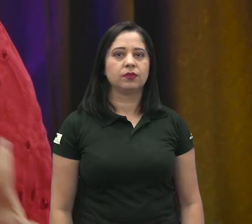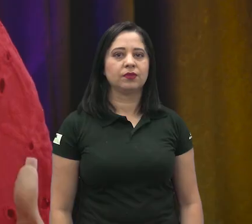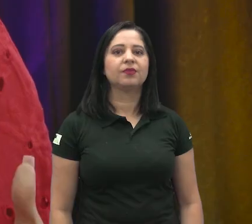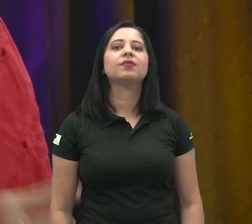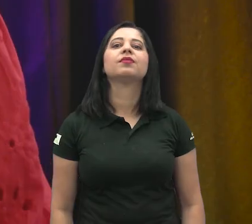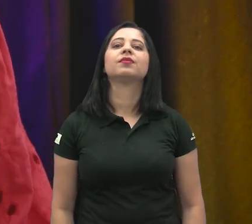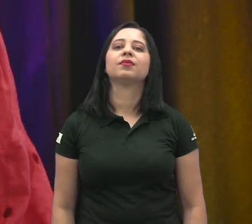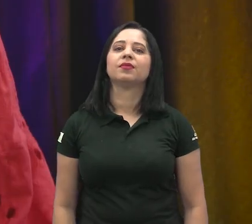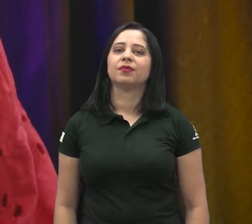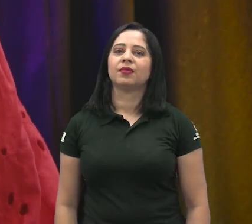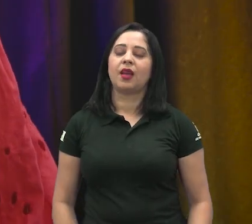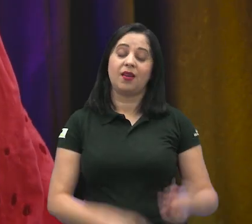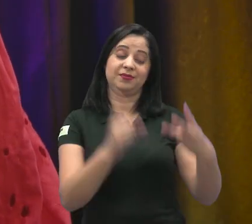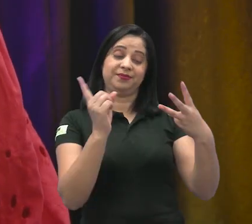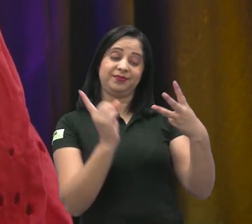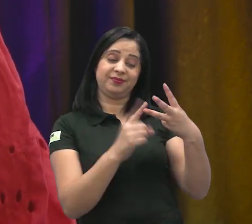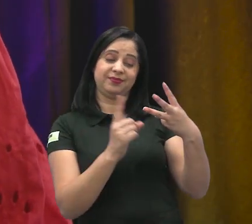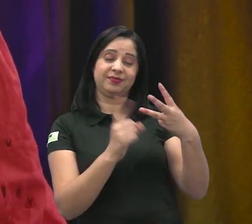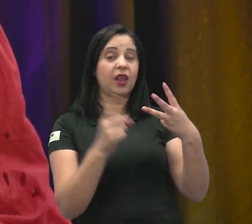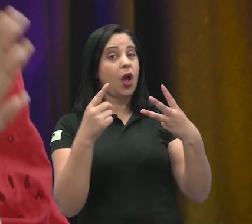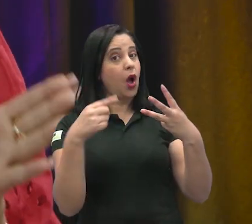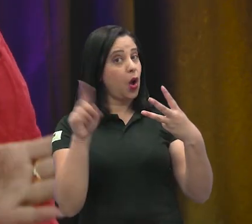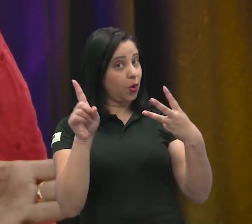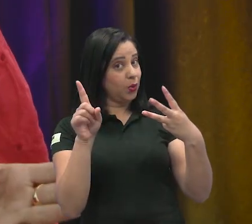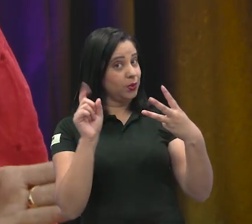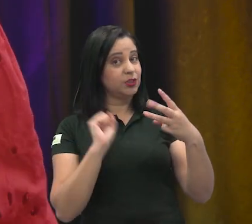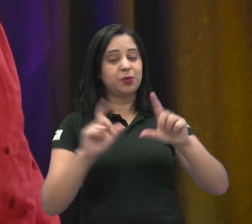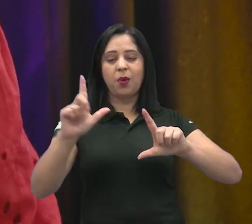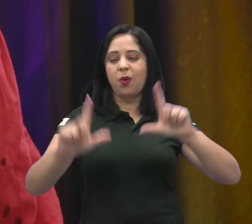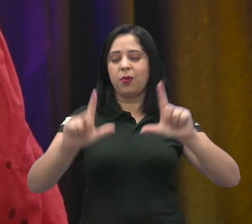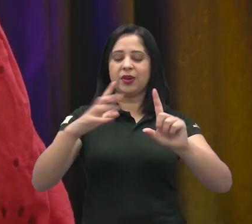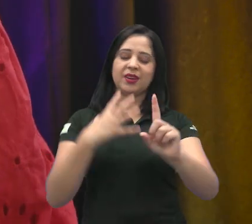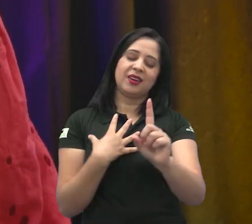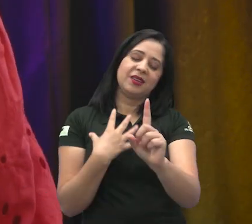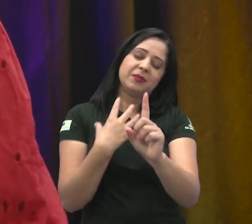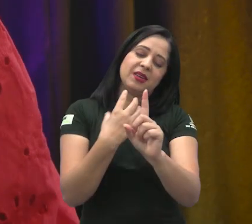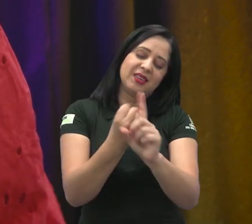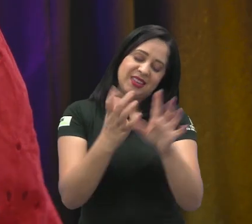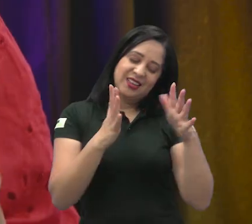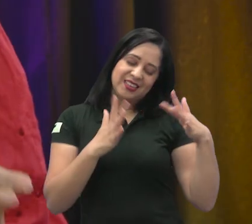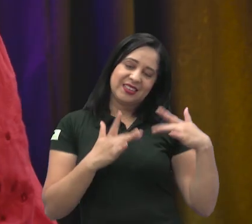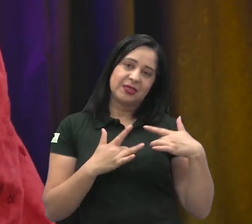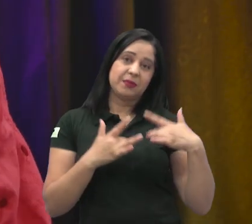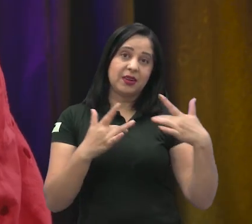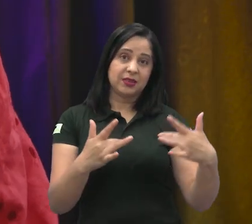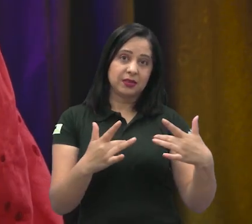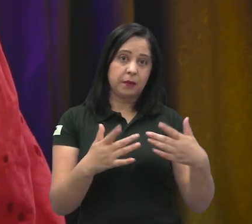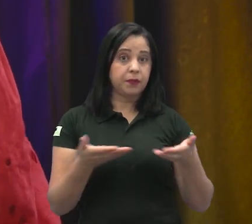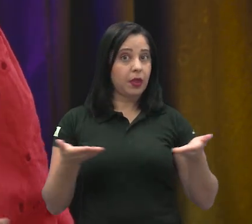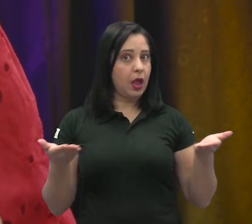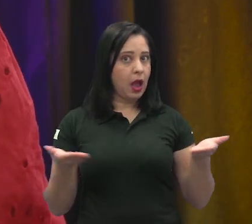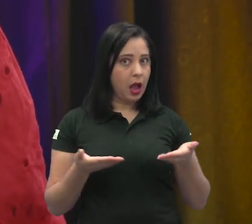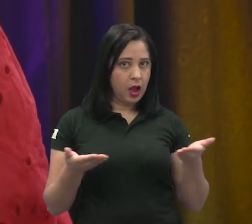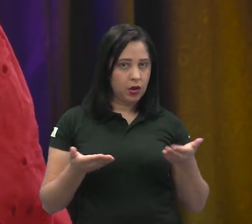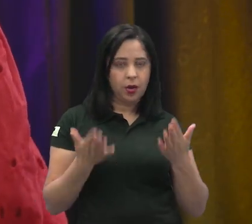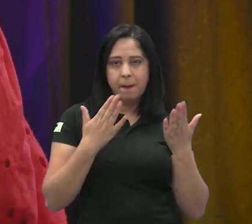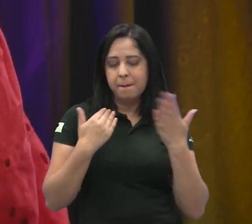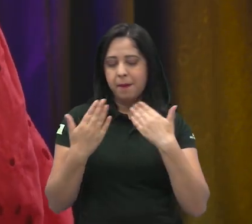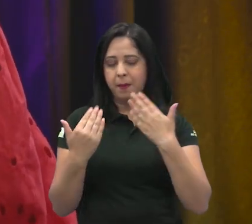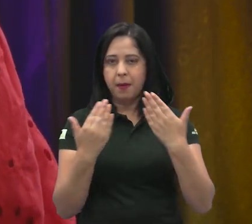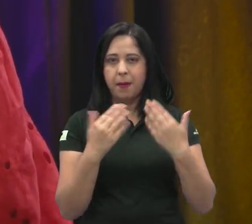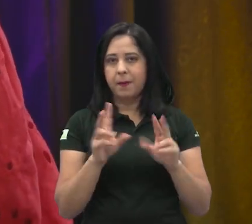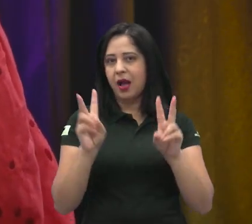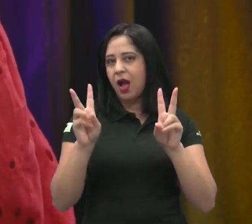E chegamos ao nosso último bloco, de inspiração e solidariedade. E para aprofundarmos essa conversa